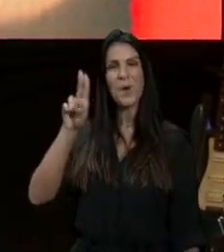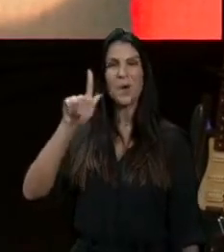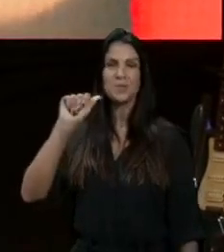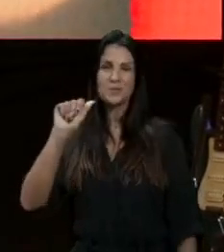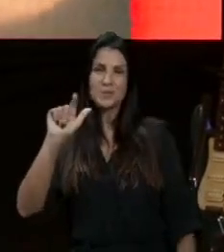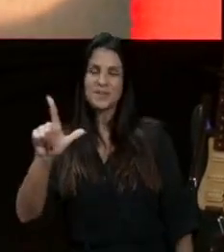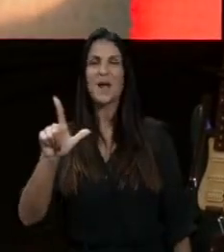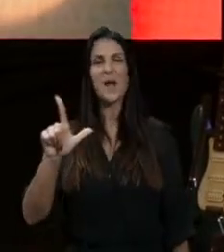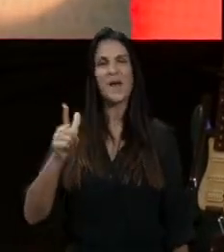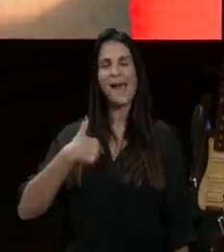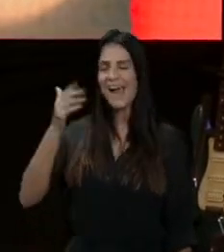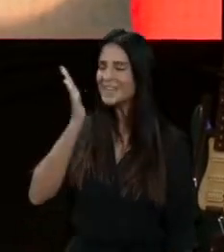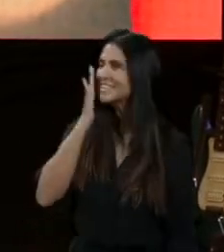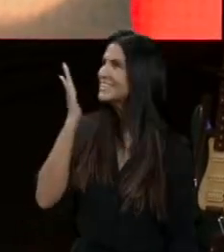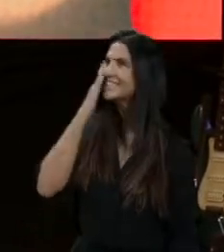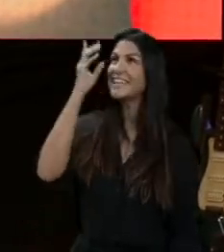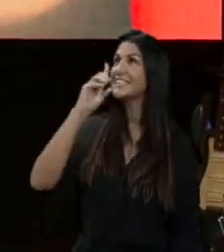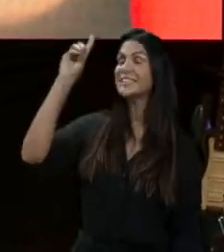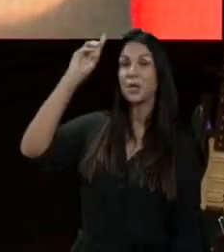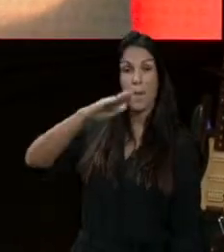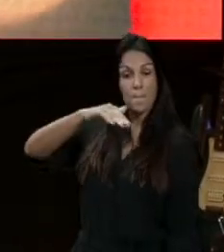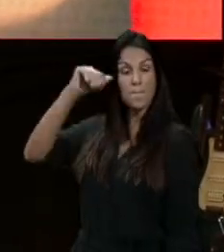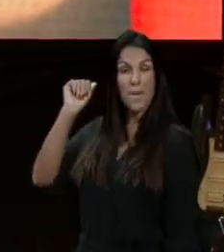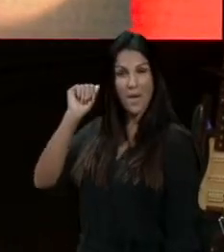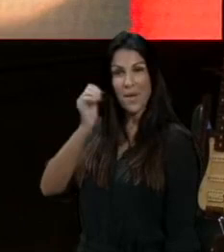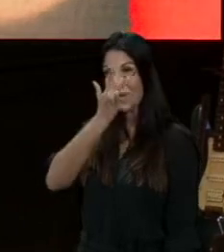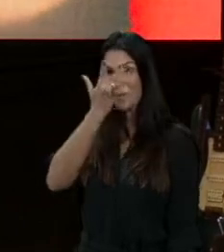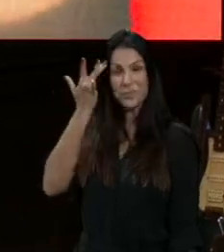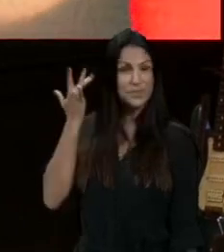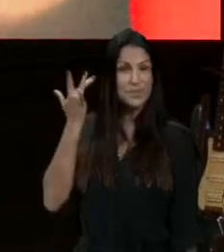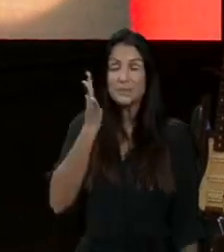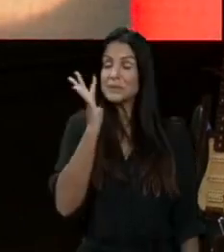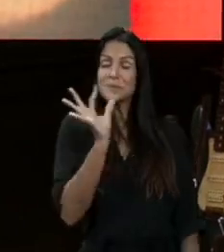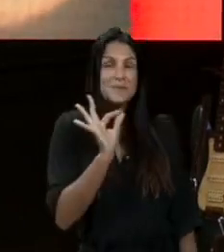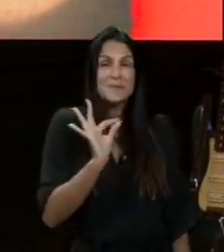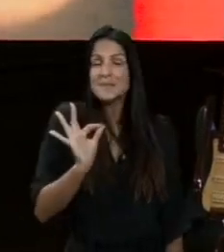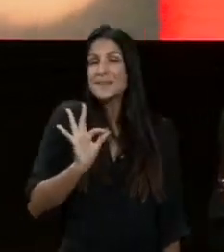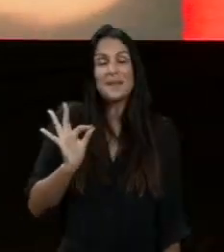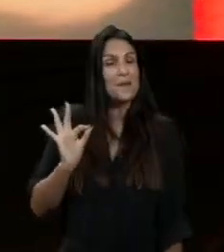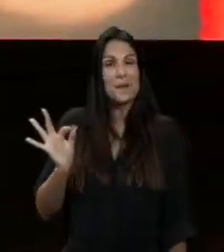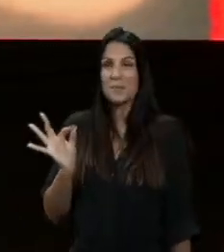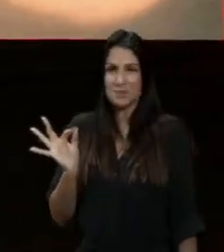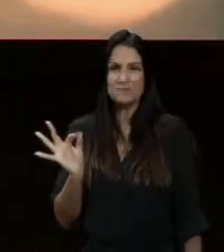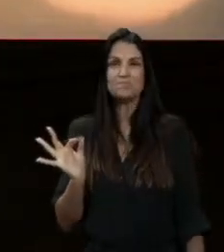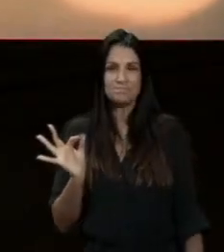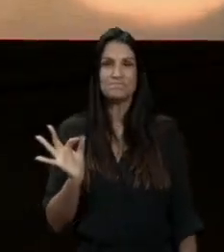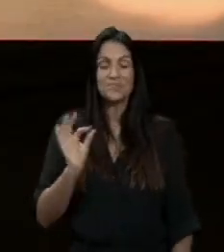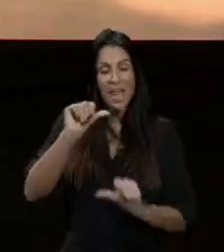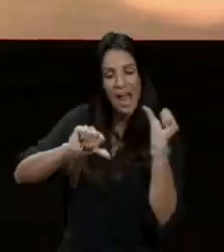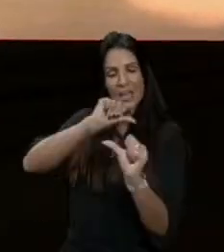se eu não ver que Deus pega alguém incapaz alguém que não tem tanta coisa para oferecer